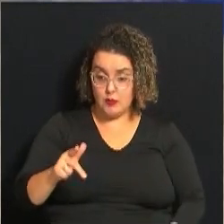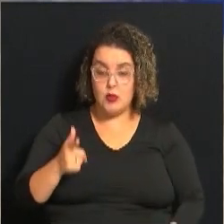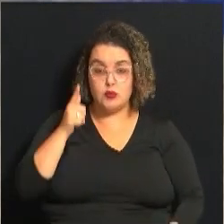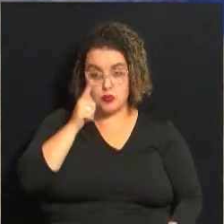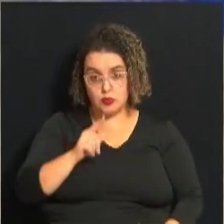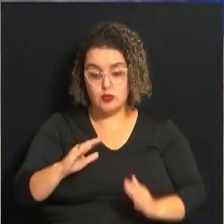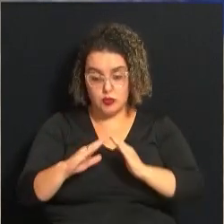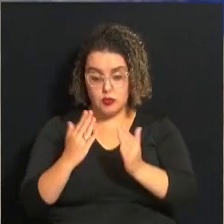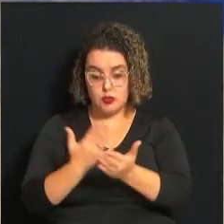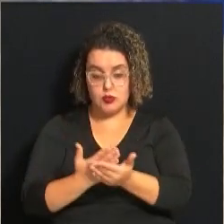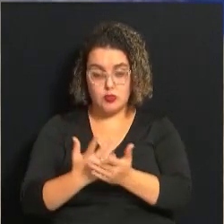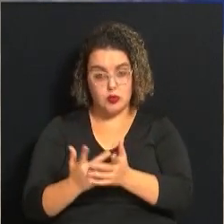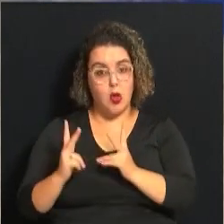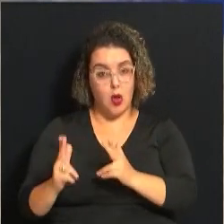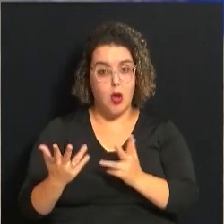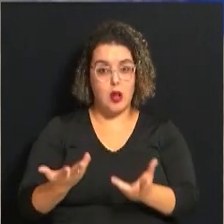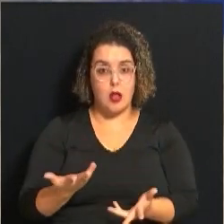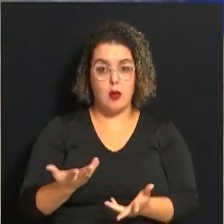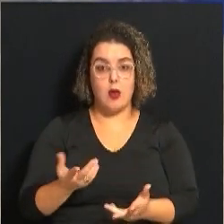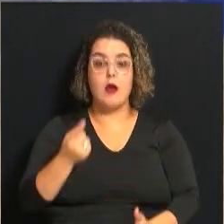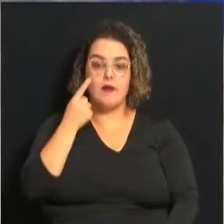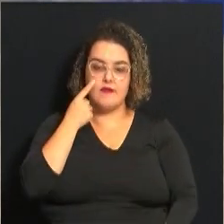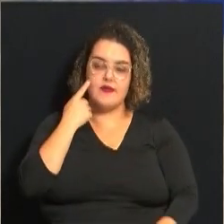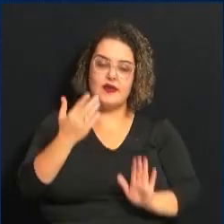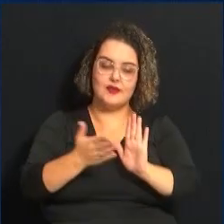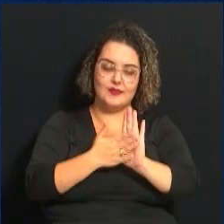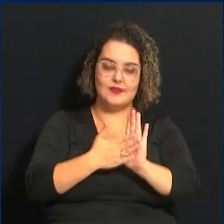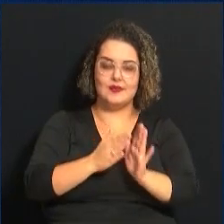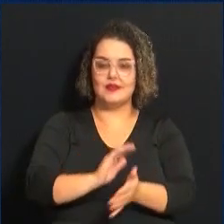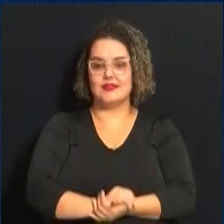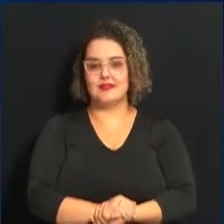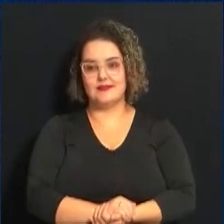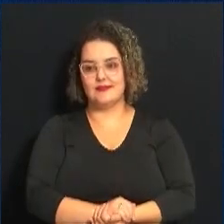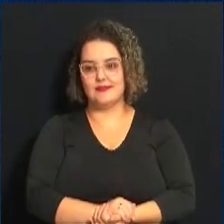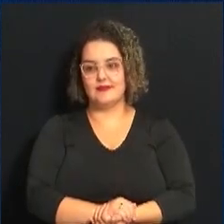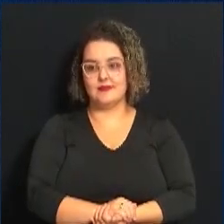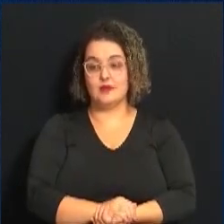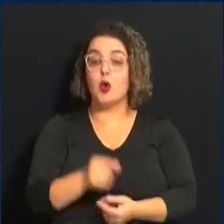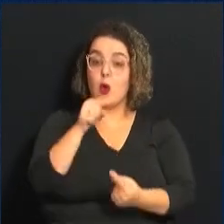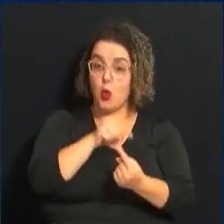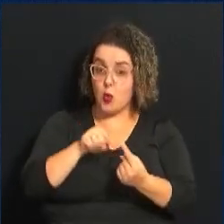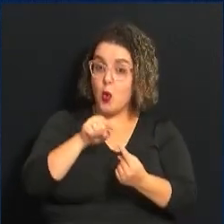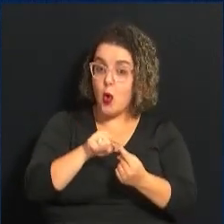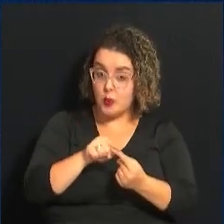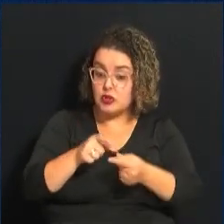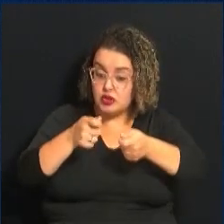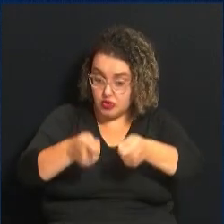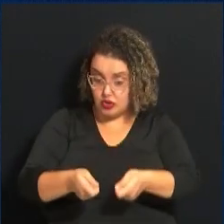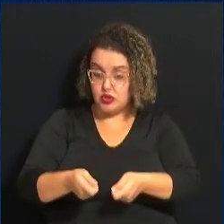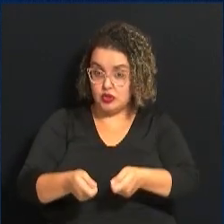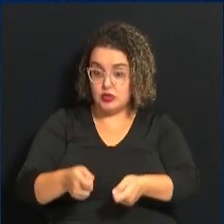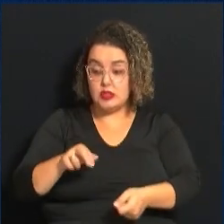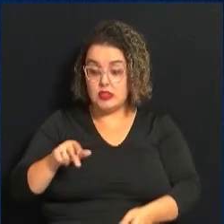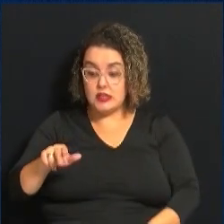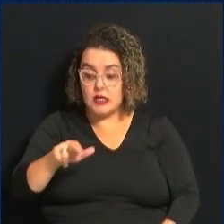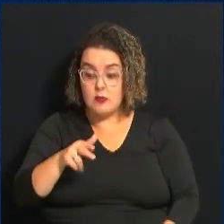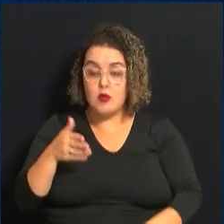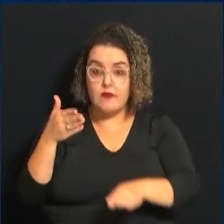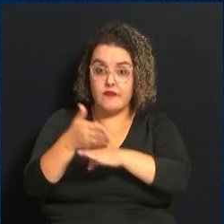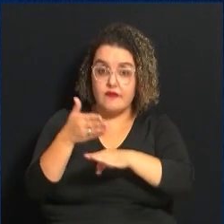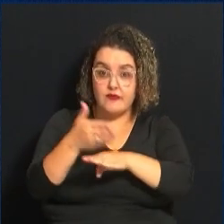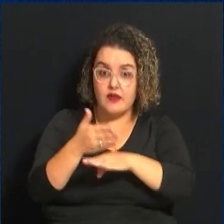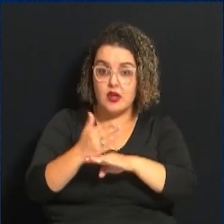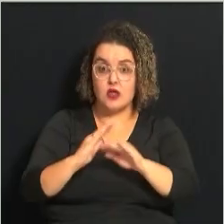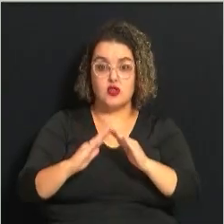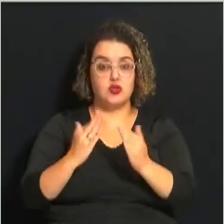na mesma escola. Confira a proposta. Com o objetivo de garantir que irmãos frequentem a mesma